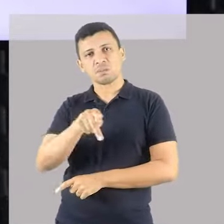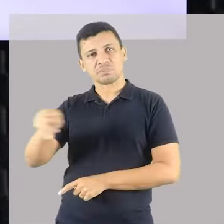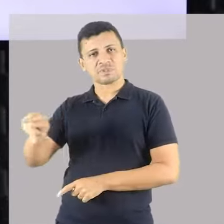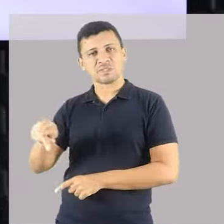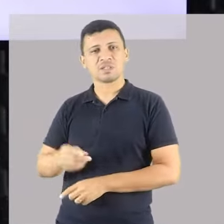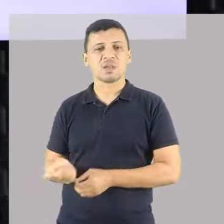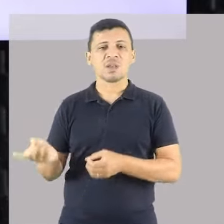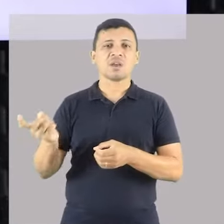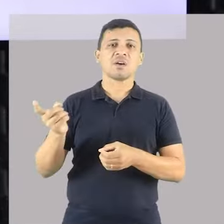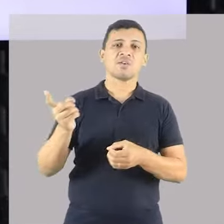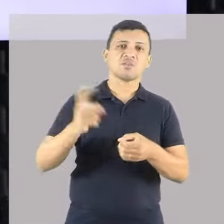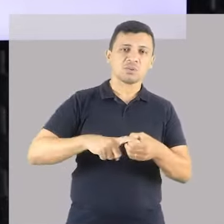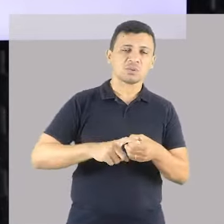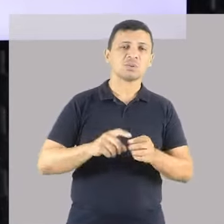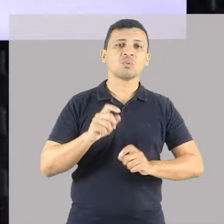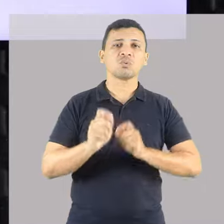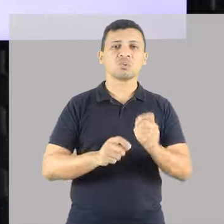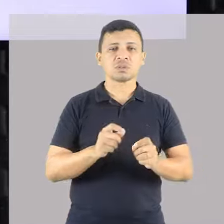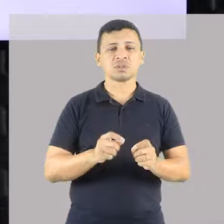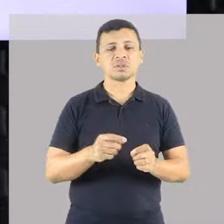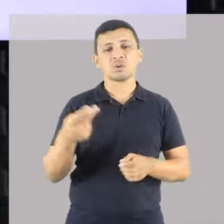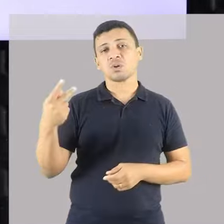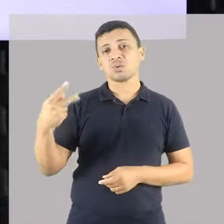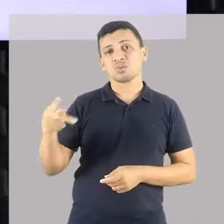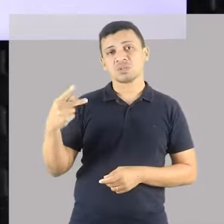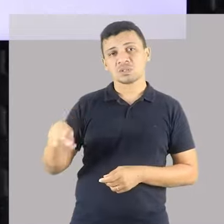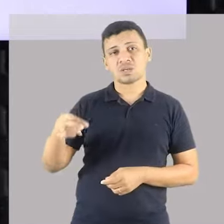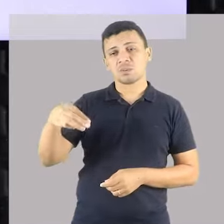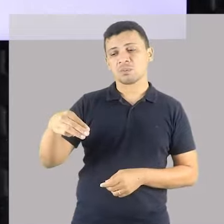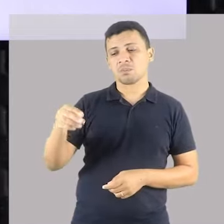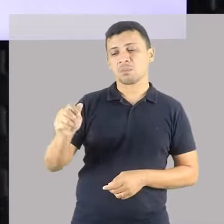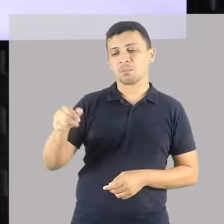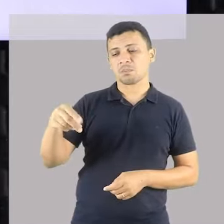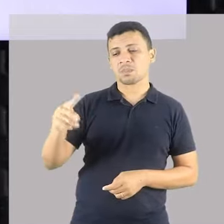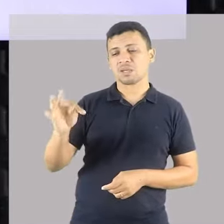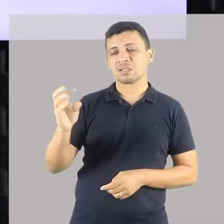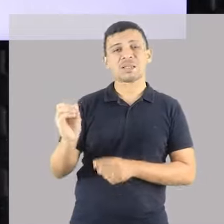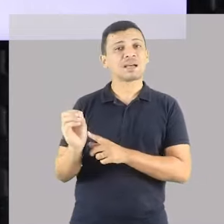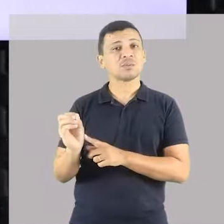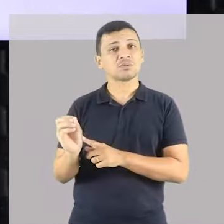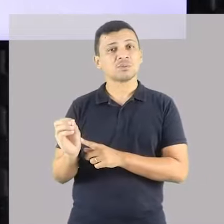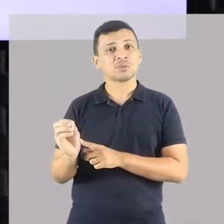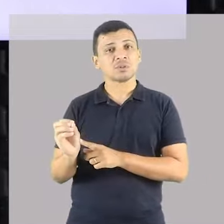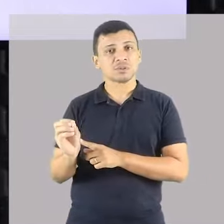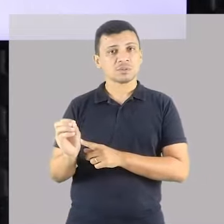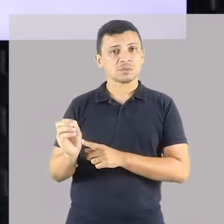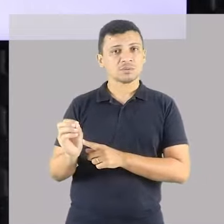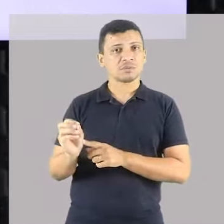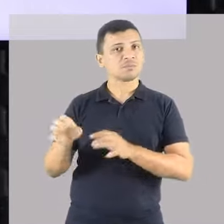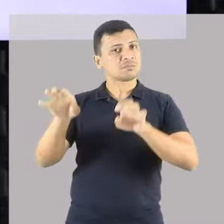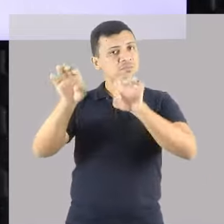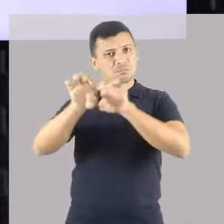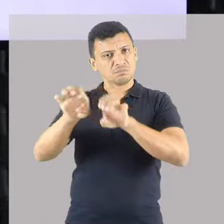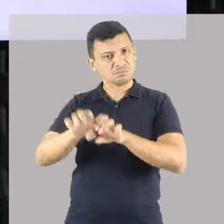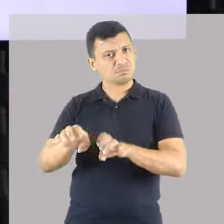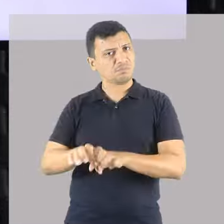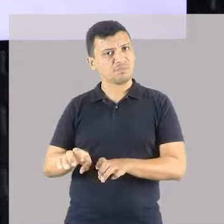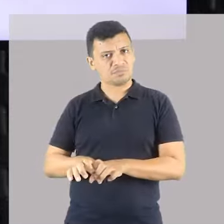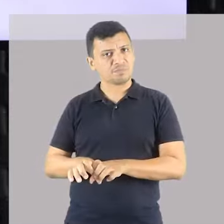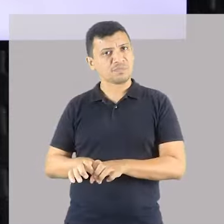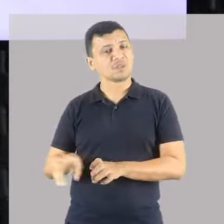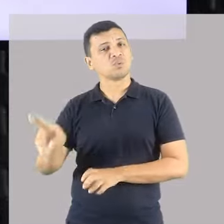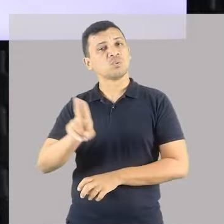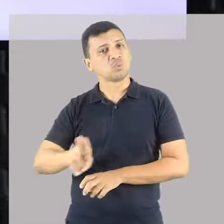ideais certo o seu mandato ele retoma o Mandato do presidente então em termos estruturais Ele